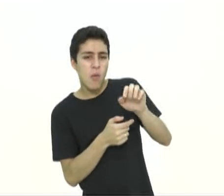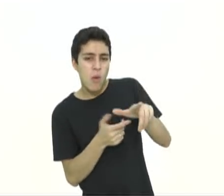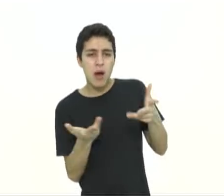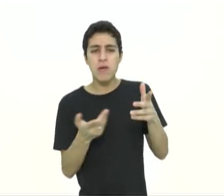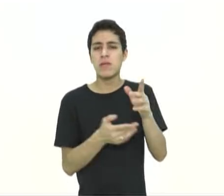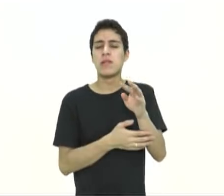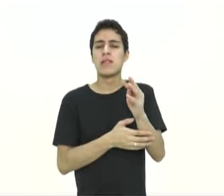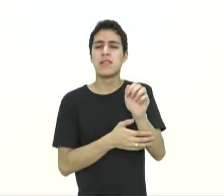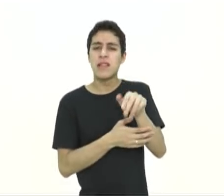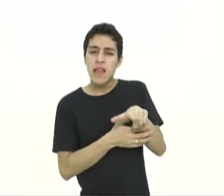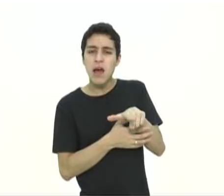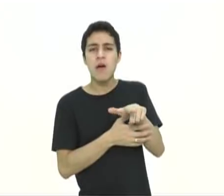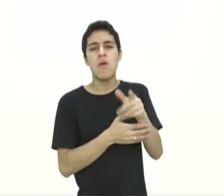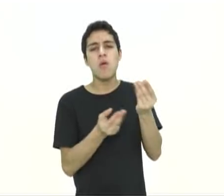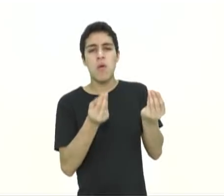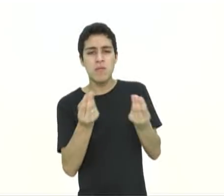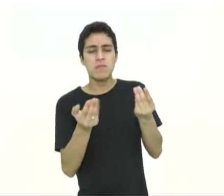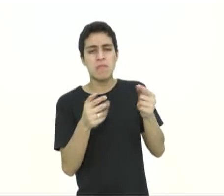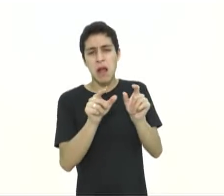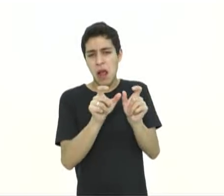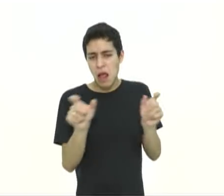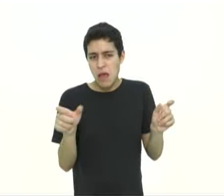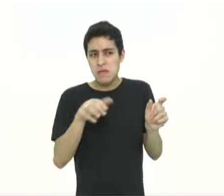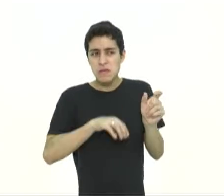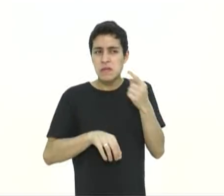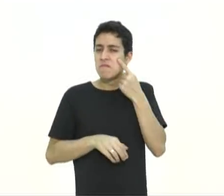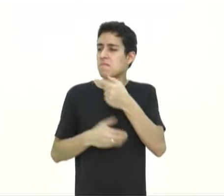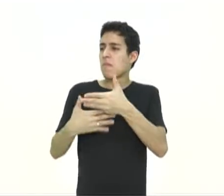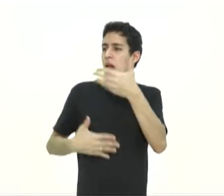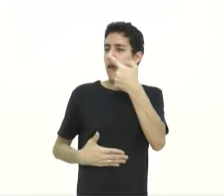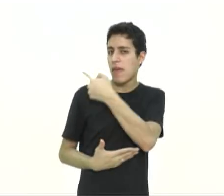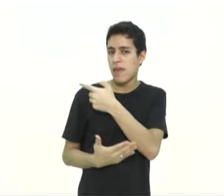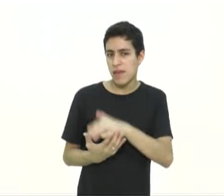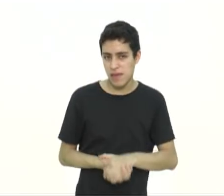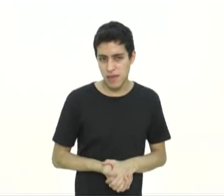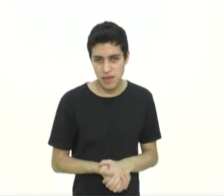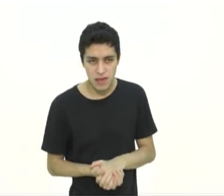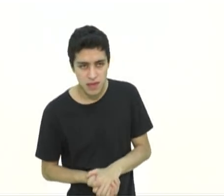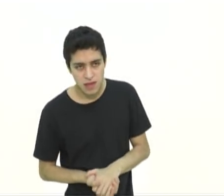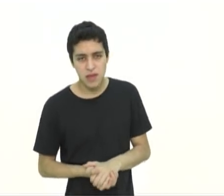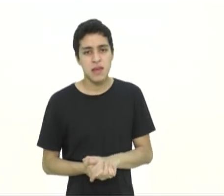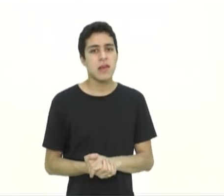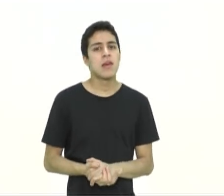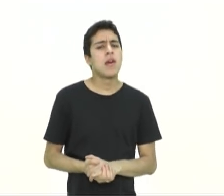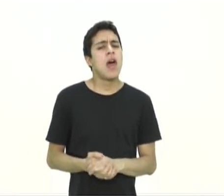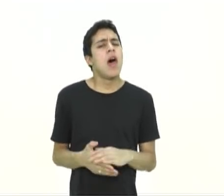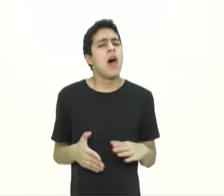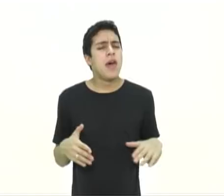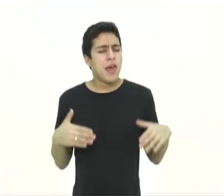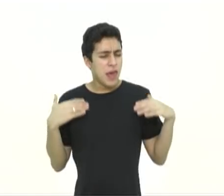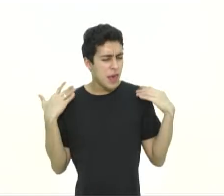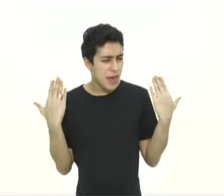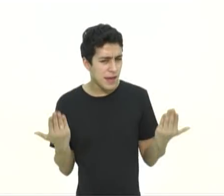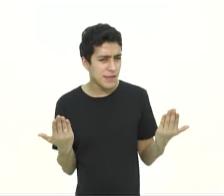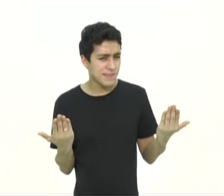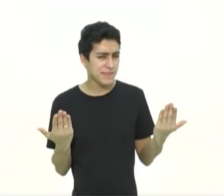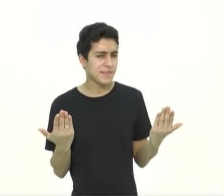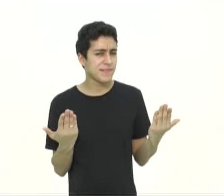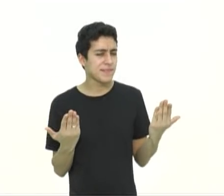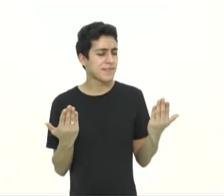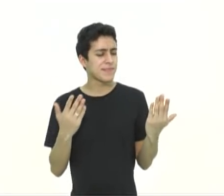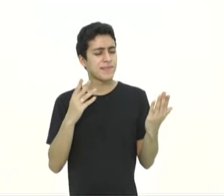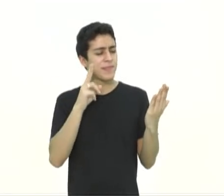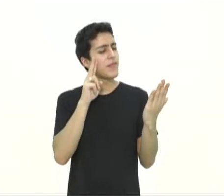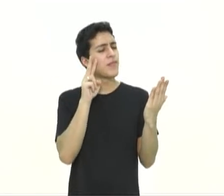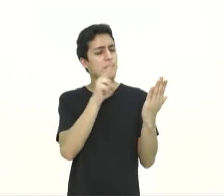como, assim, tão, quanto e parece. Nós vamos visualizar nesse trecho